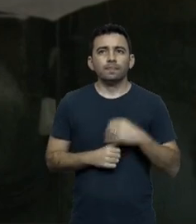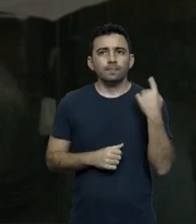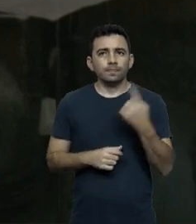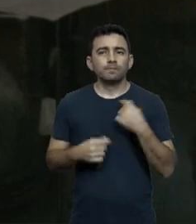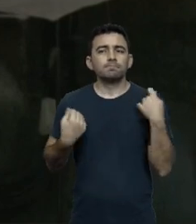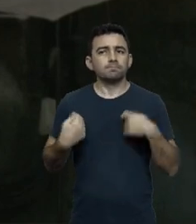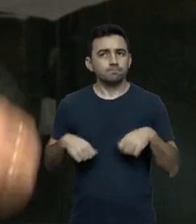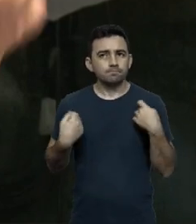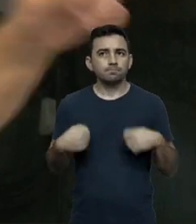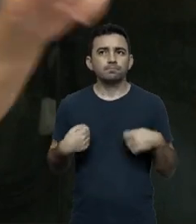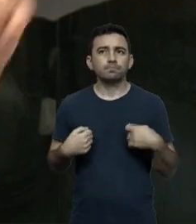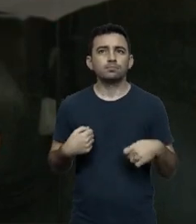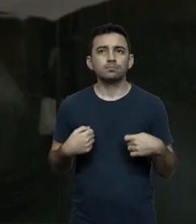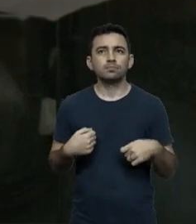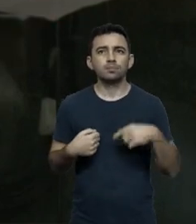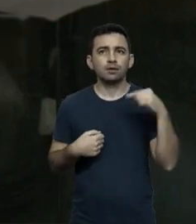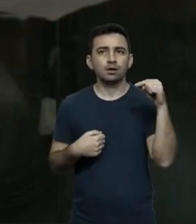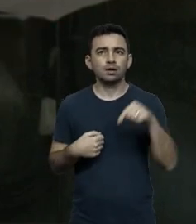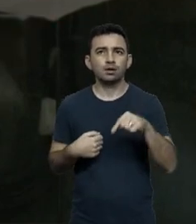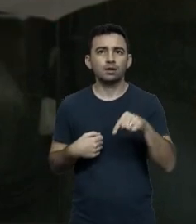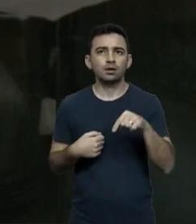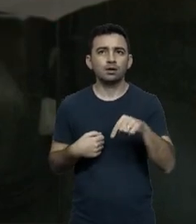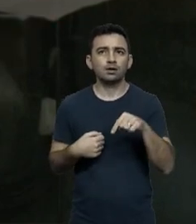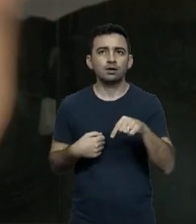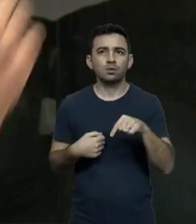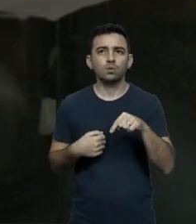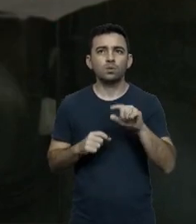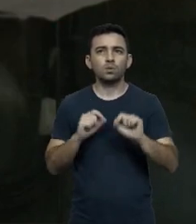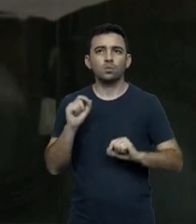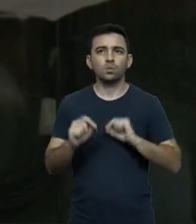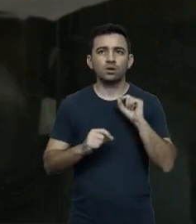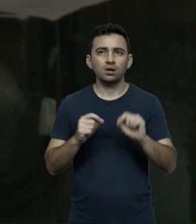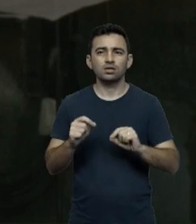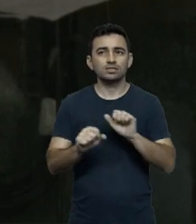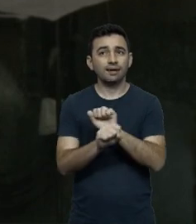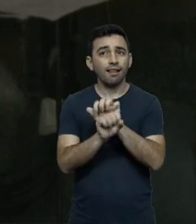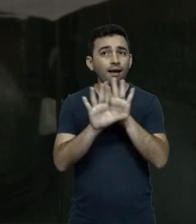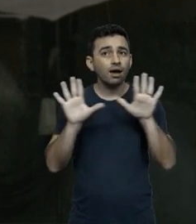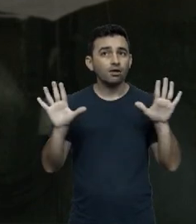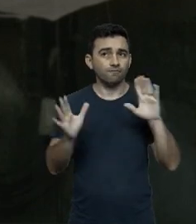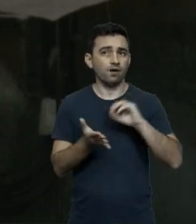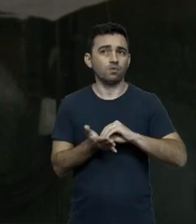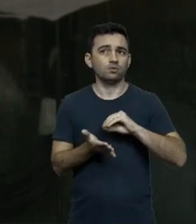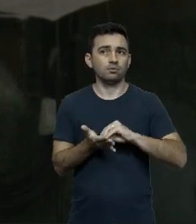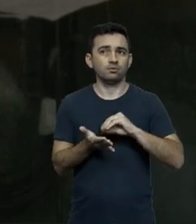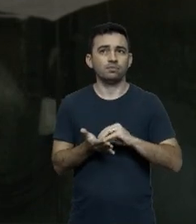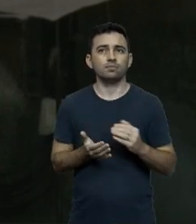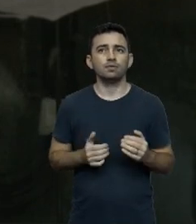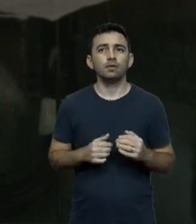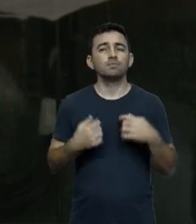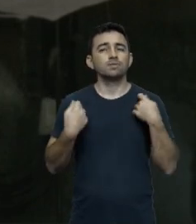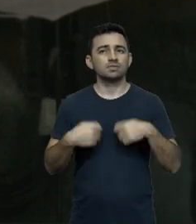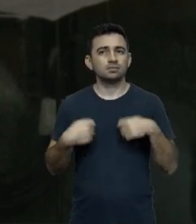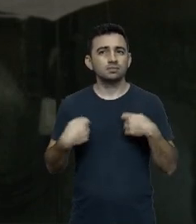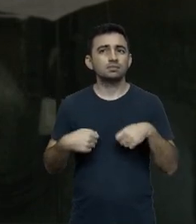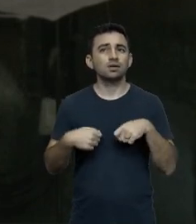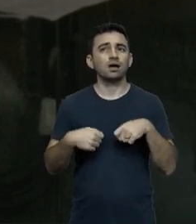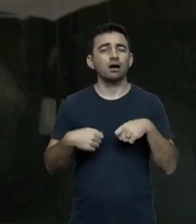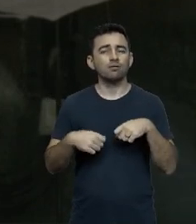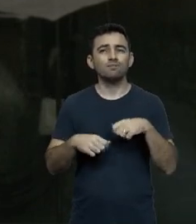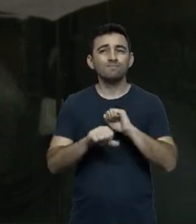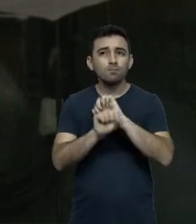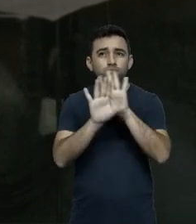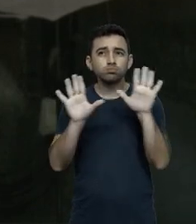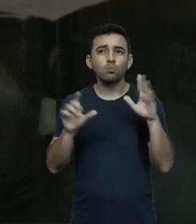precisamos que esse processo seja um processo transparente e nós precisamos um processo transparente